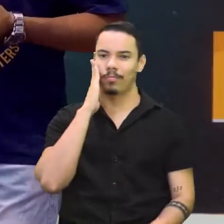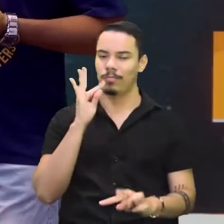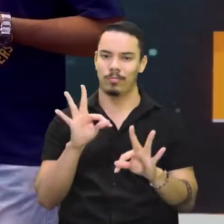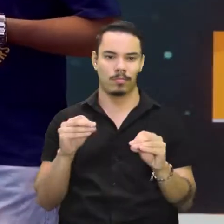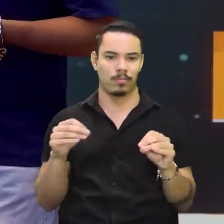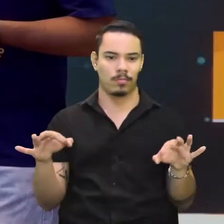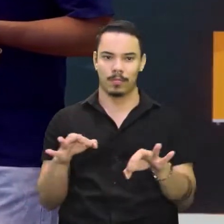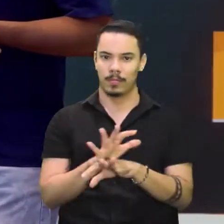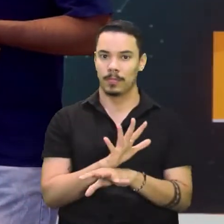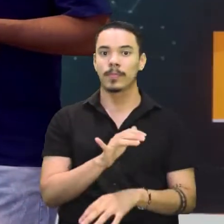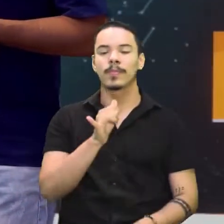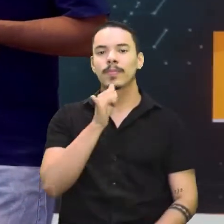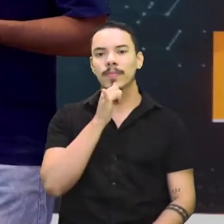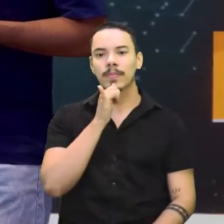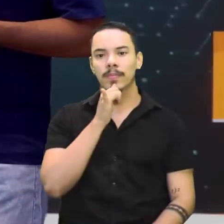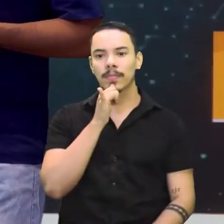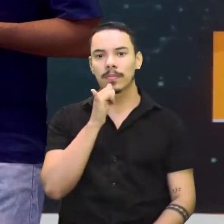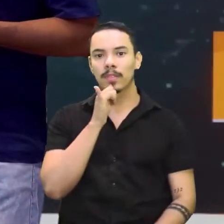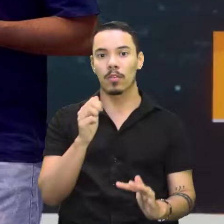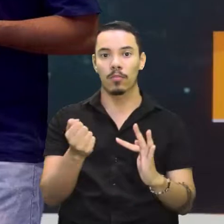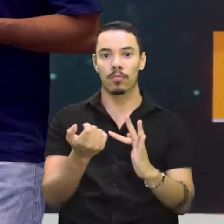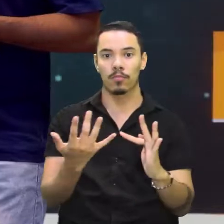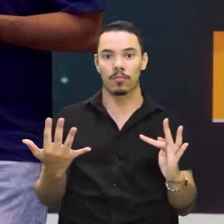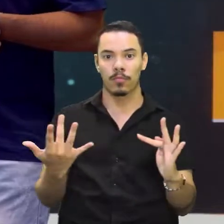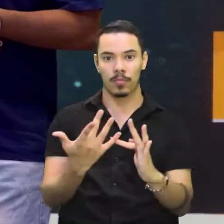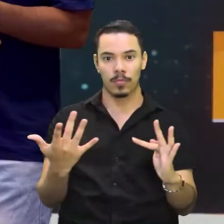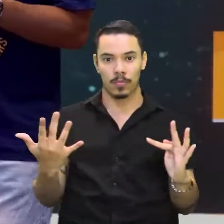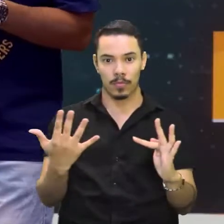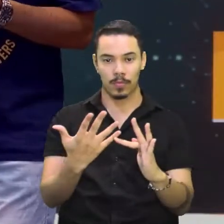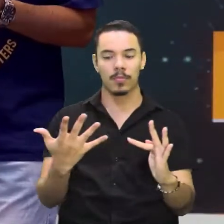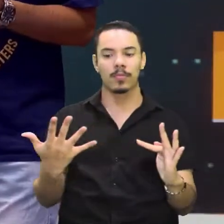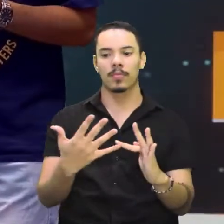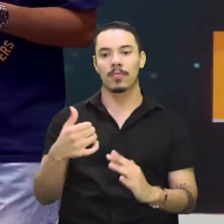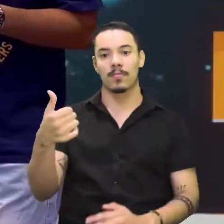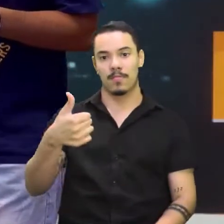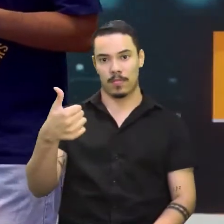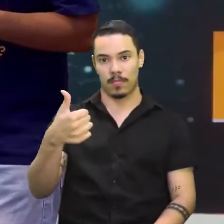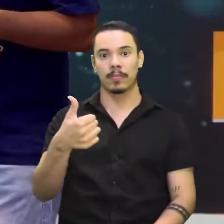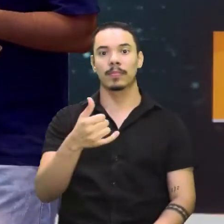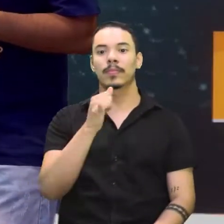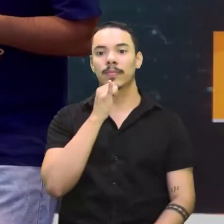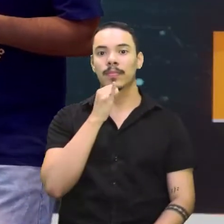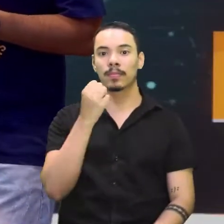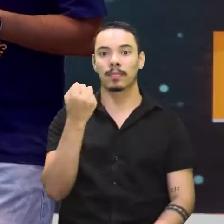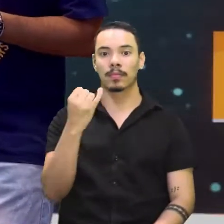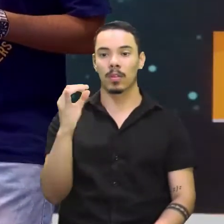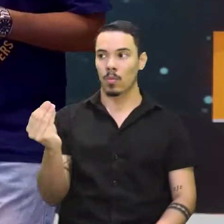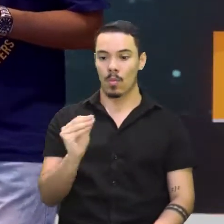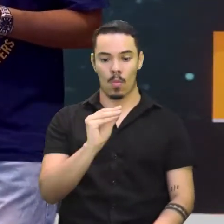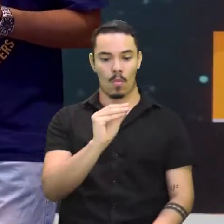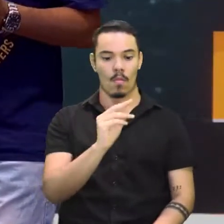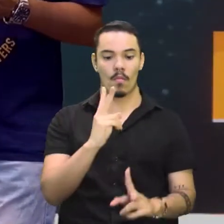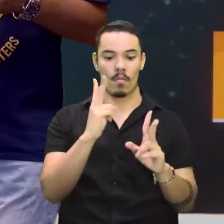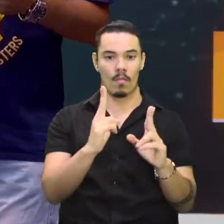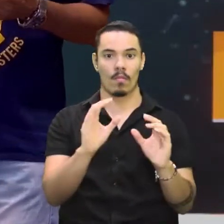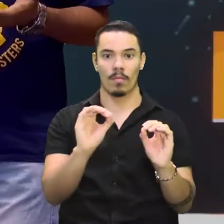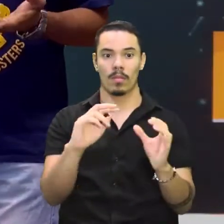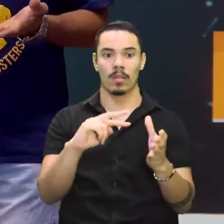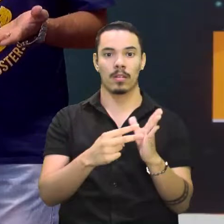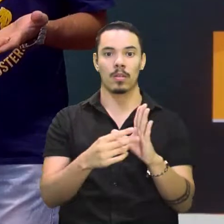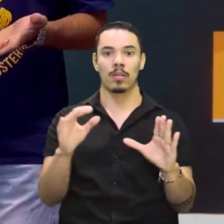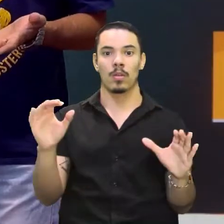exemplo, função polinomial do primeiro grau. Quando eu igualo a zero, vira uma equação do primeiro grau.